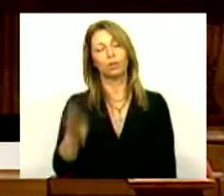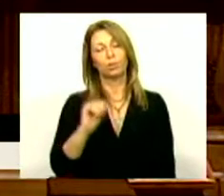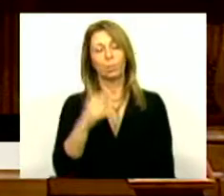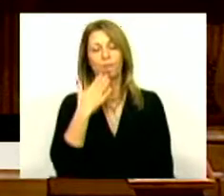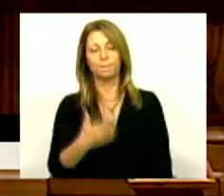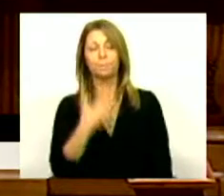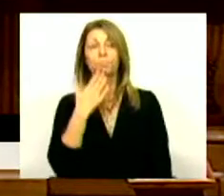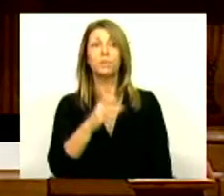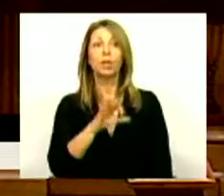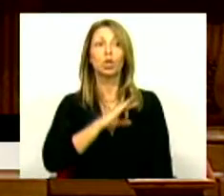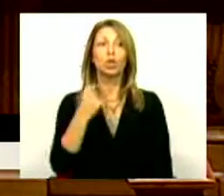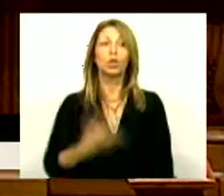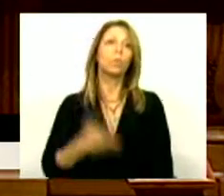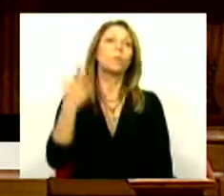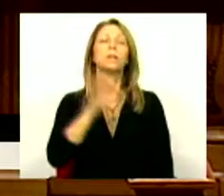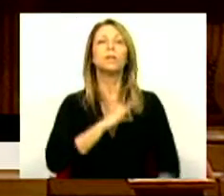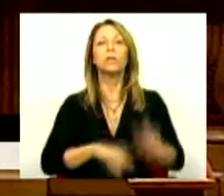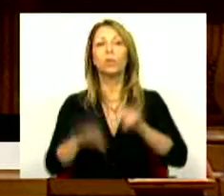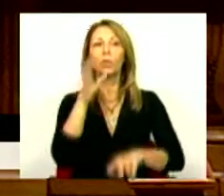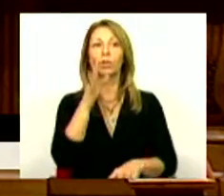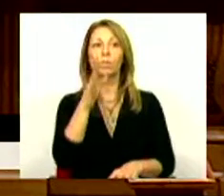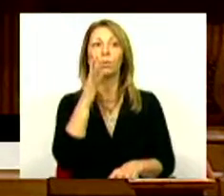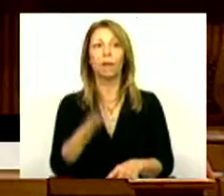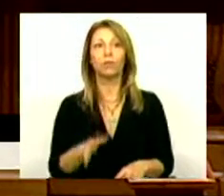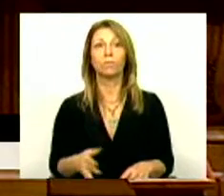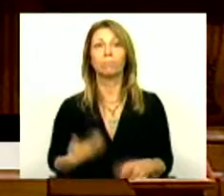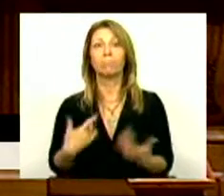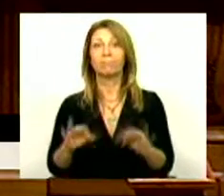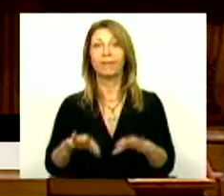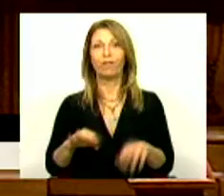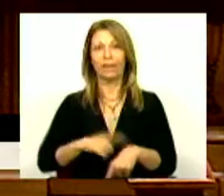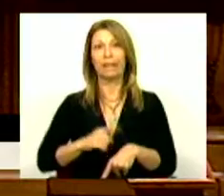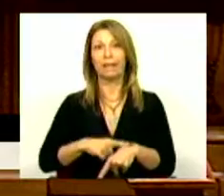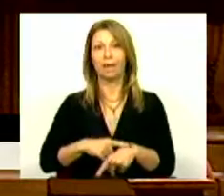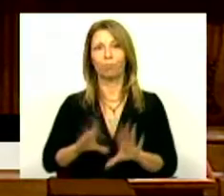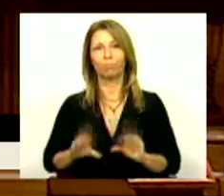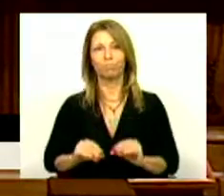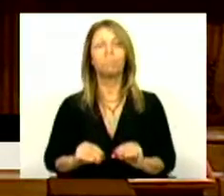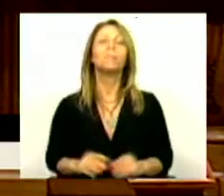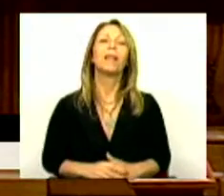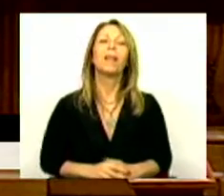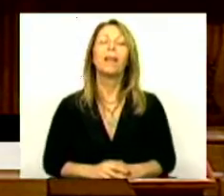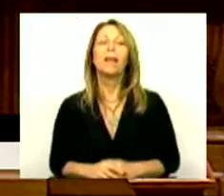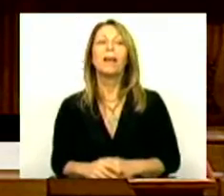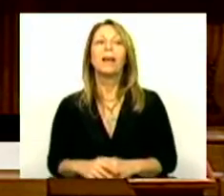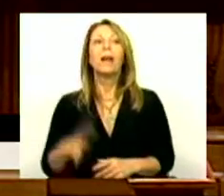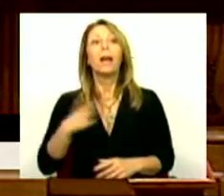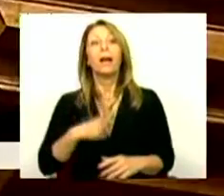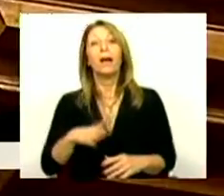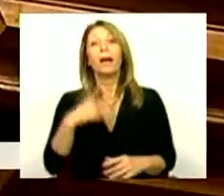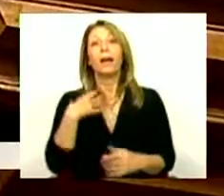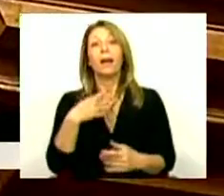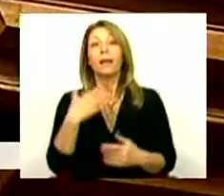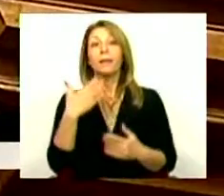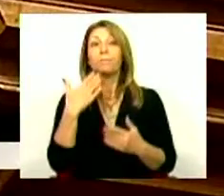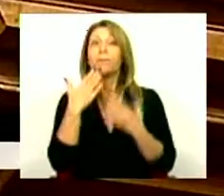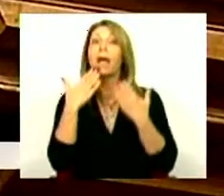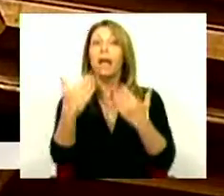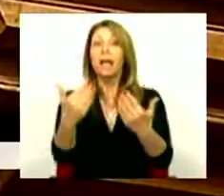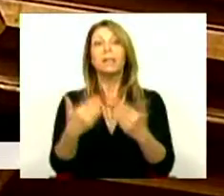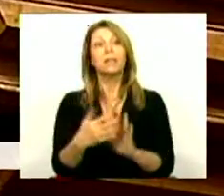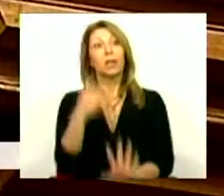Sr. Presidente, Srs. Deputados, para esgotar aqui o tempo, queremos agradecer o reconhecimento da